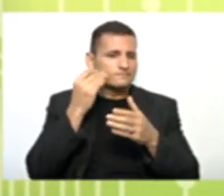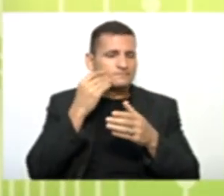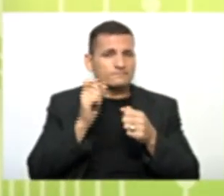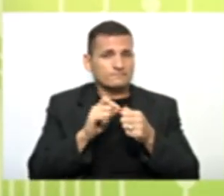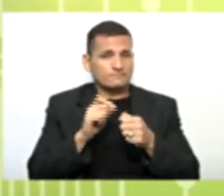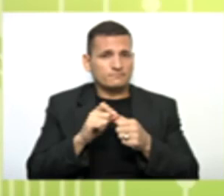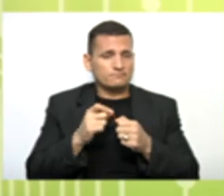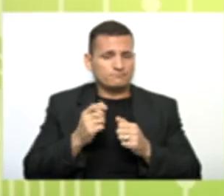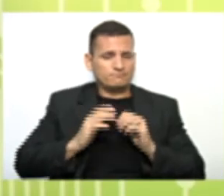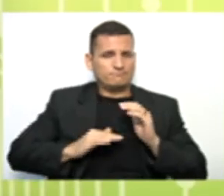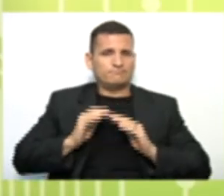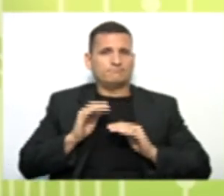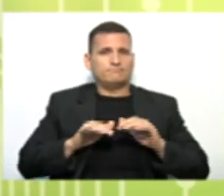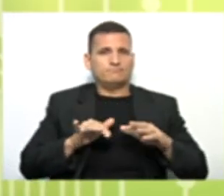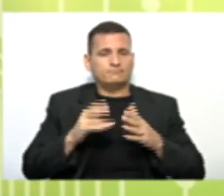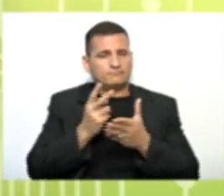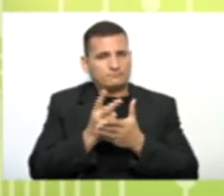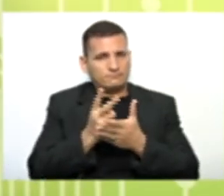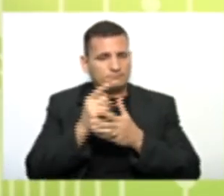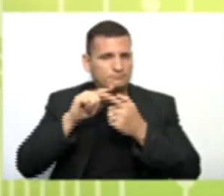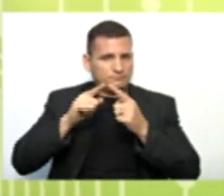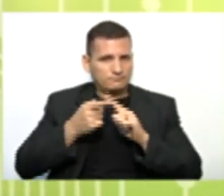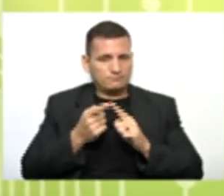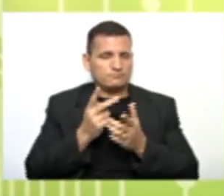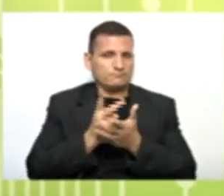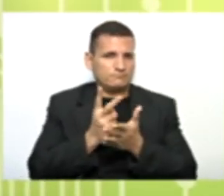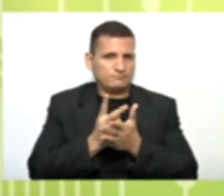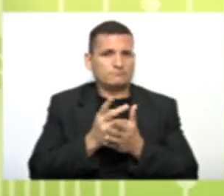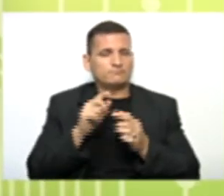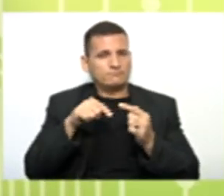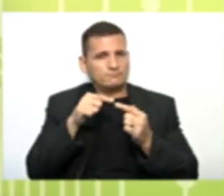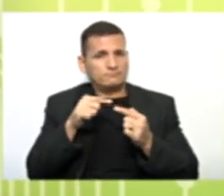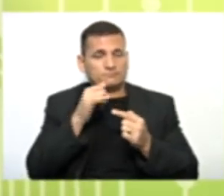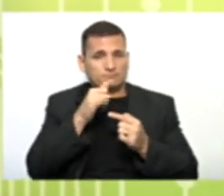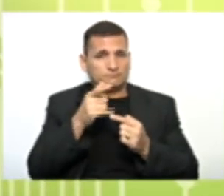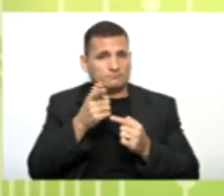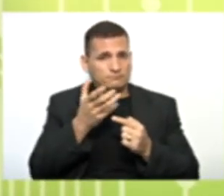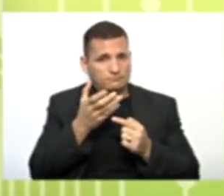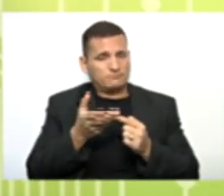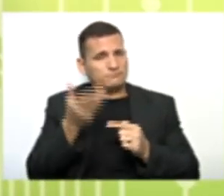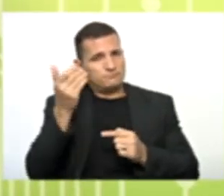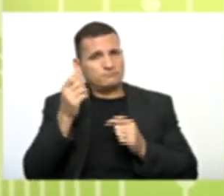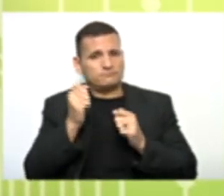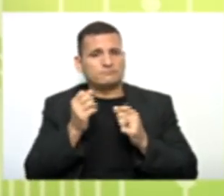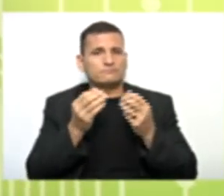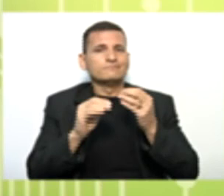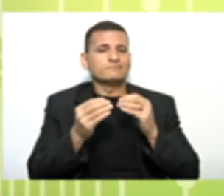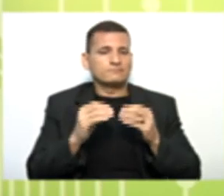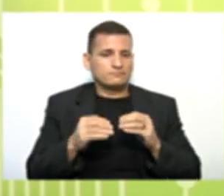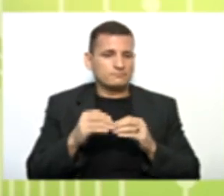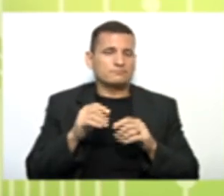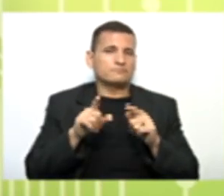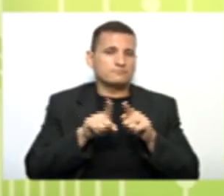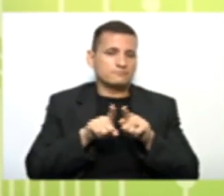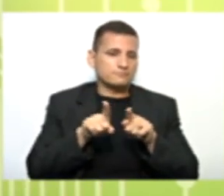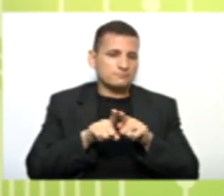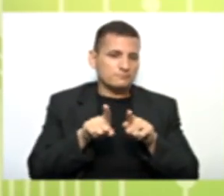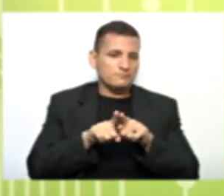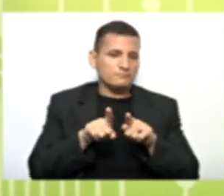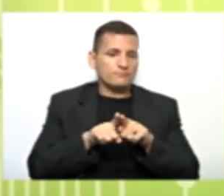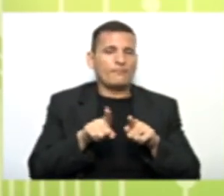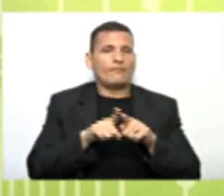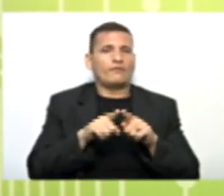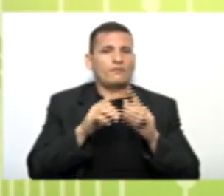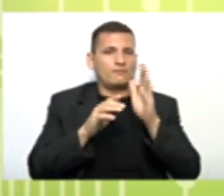fazer sozinho, com a mesma lógica, com o mesmo sentido. Se quiser aprimorar também o jogo, coloca caracteres especiais também, que para poder dividir ali aquele